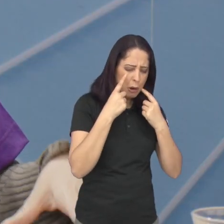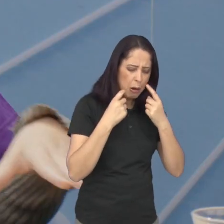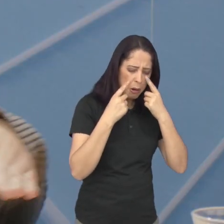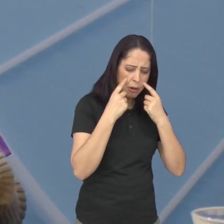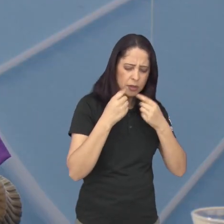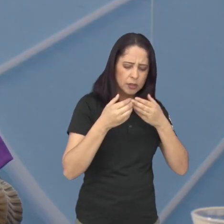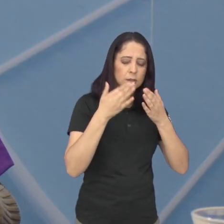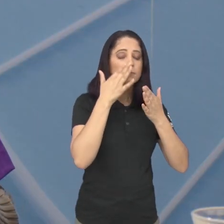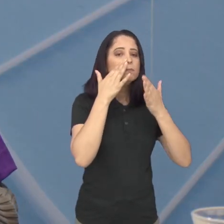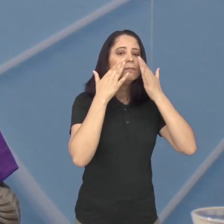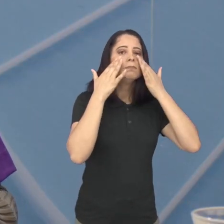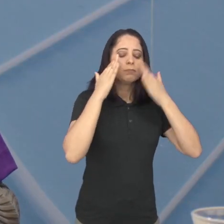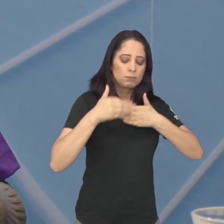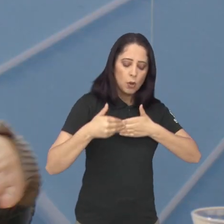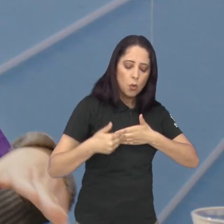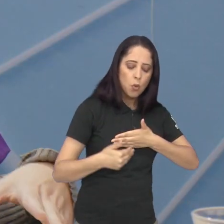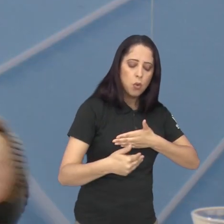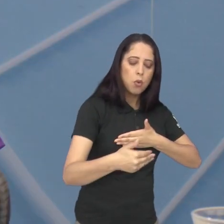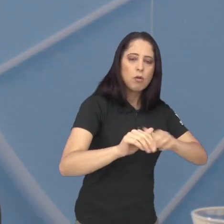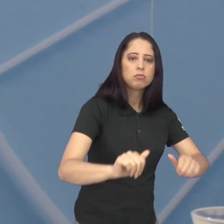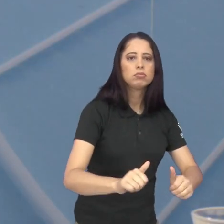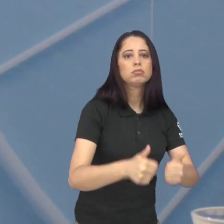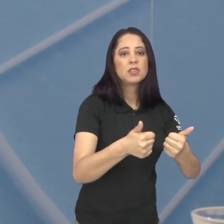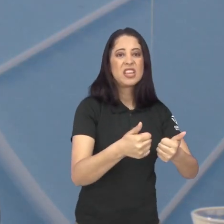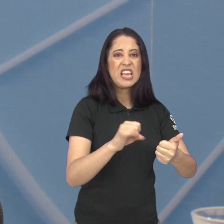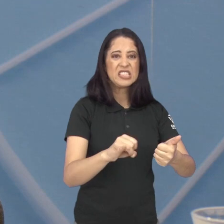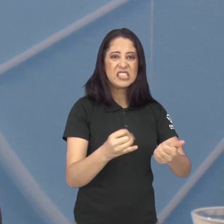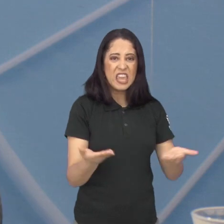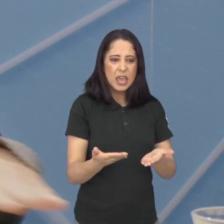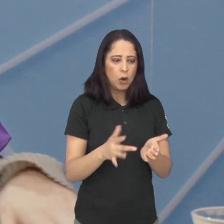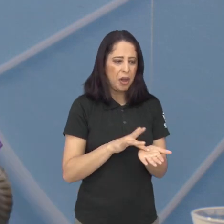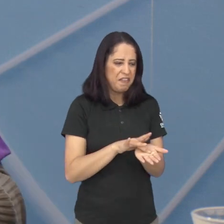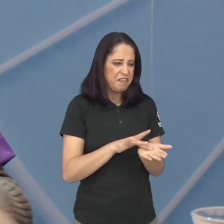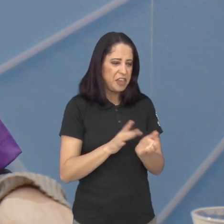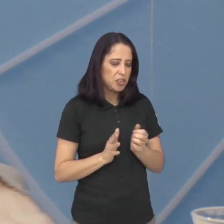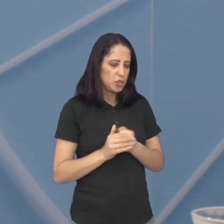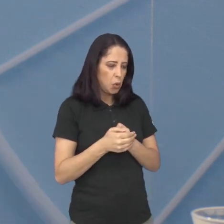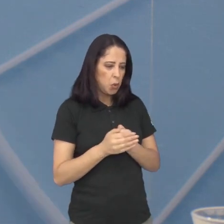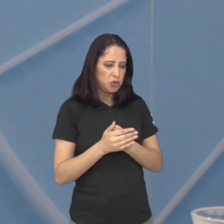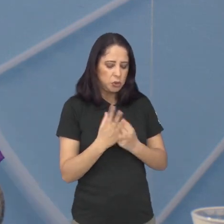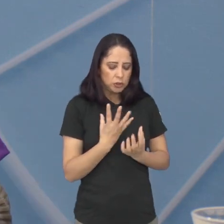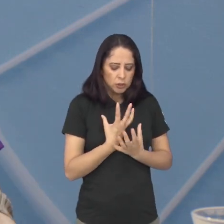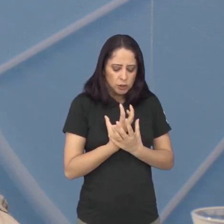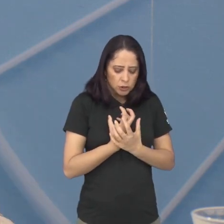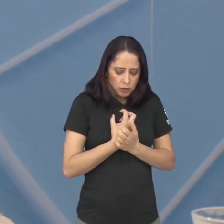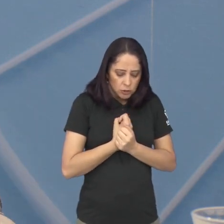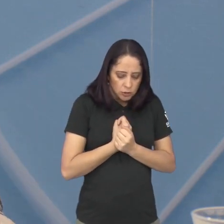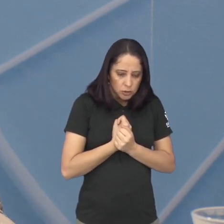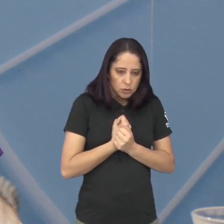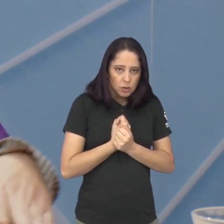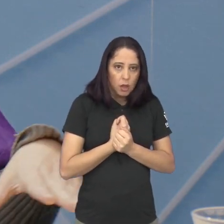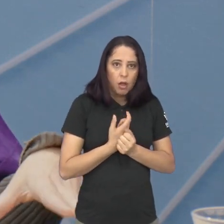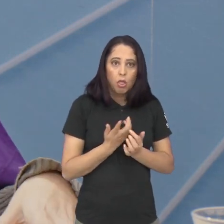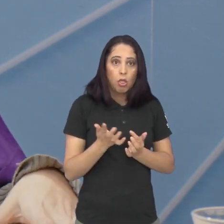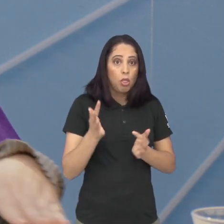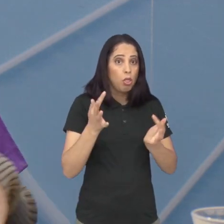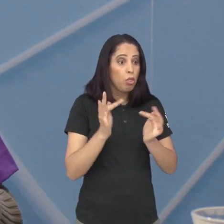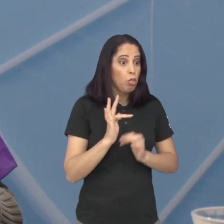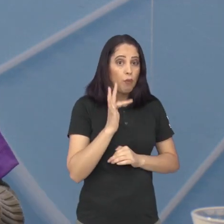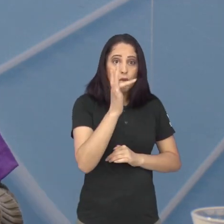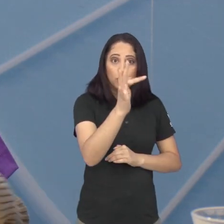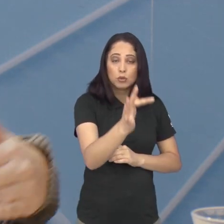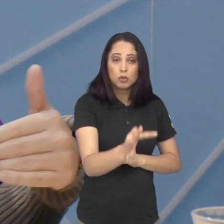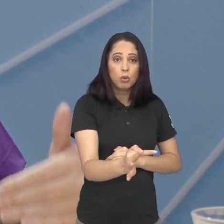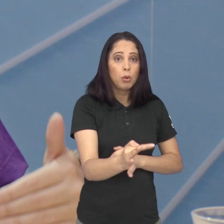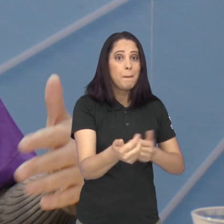Porque se você não cuida do luto hoje, ele vira um sintoma mais para frente. Em algum lugar isso vai aparecer e não é o que a gente quer. Né? Então, sim, a gente